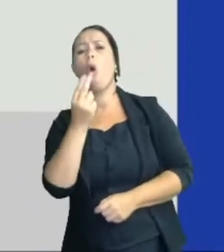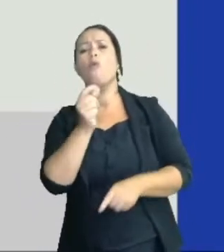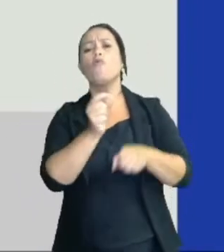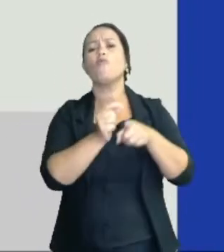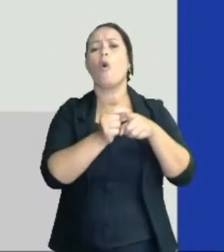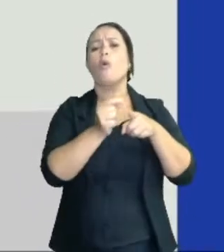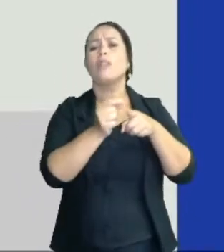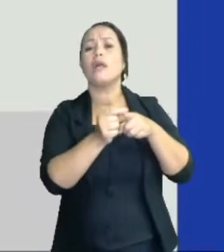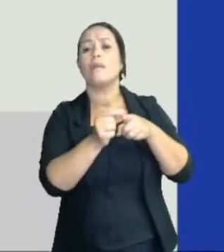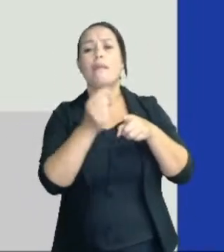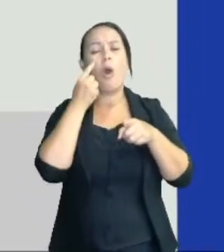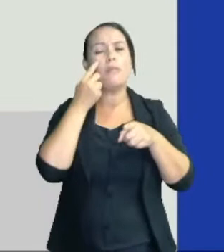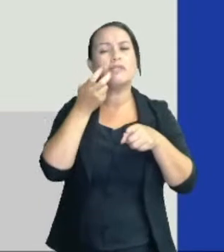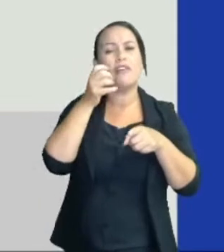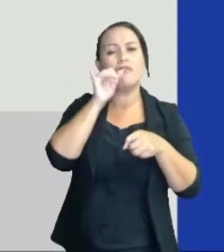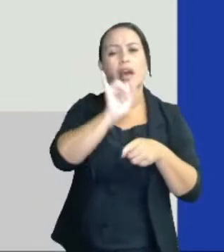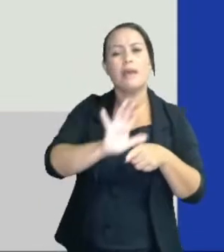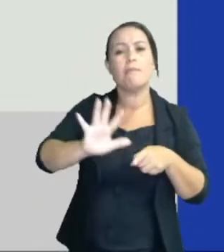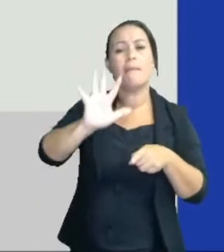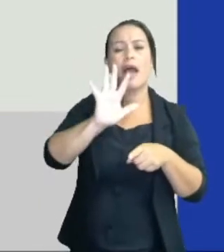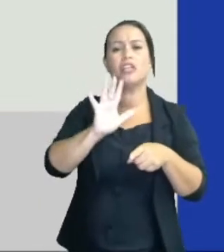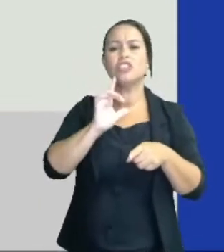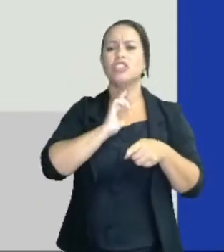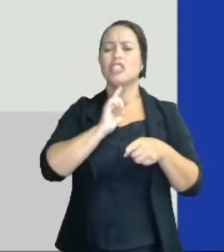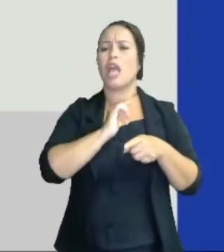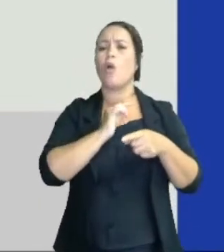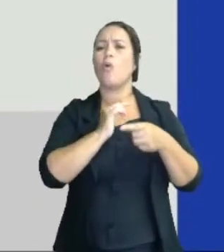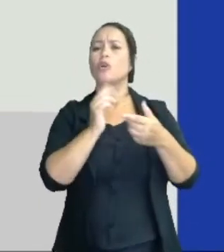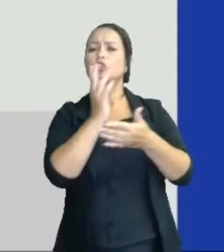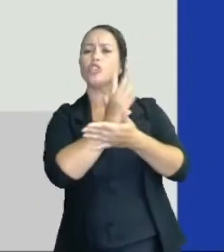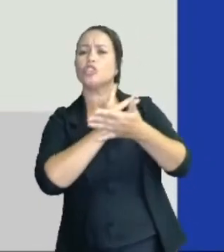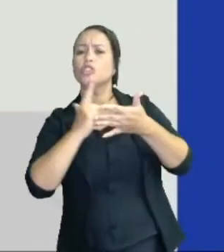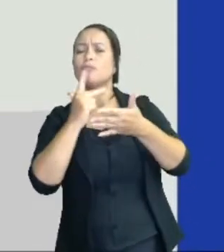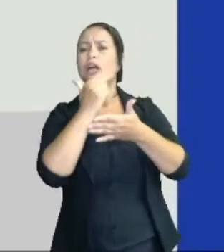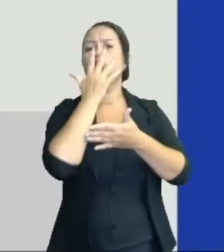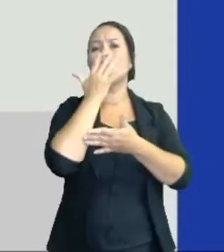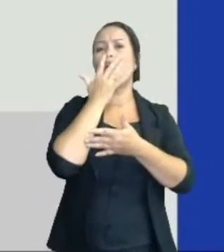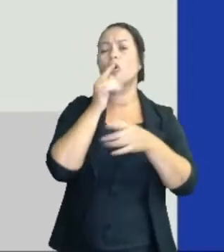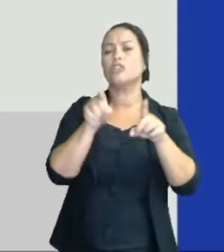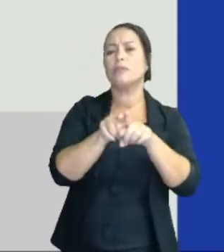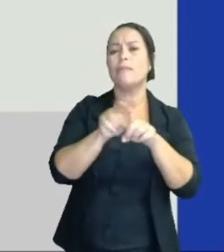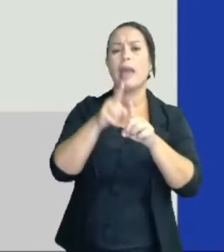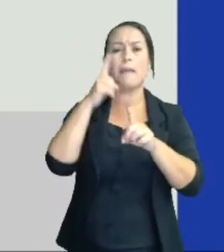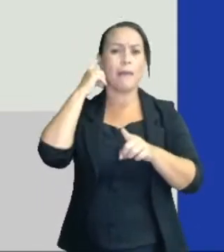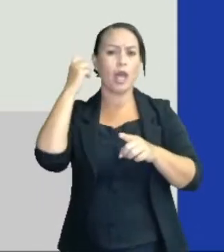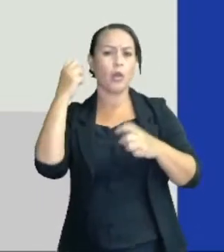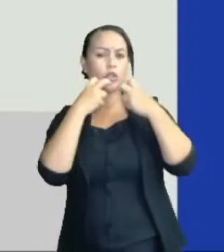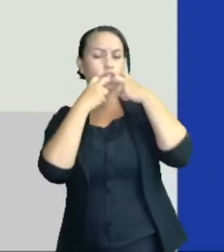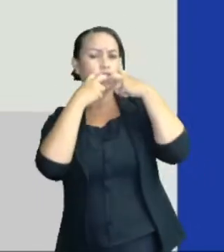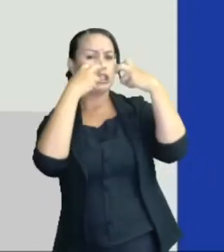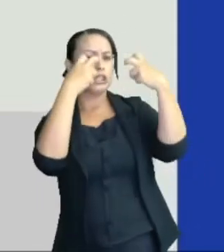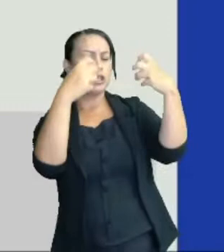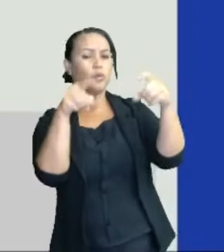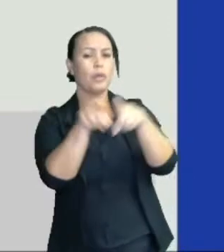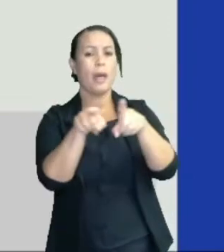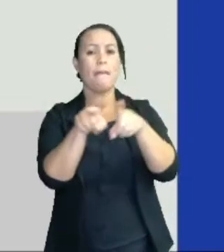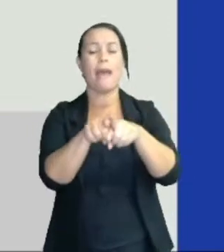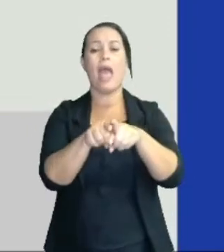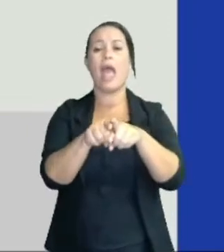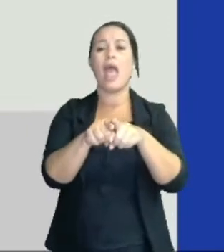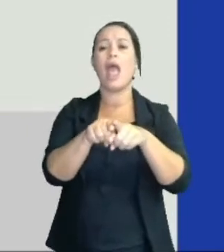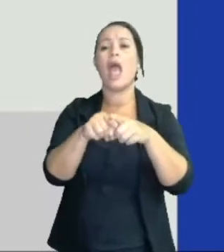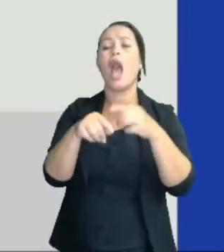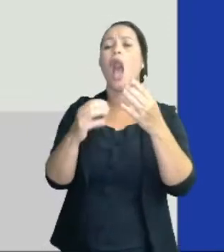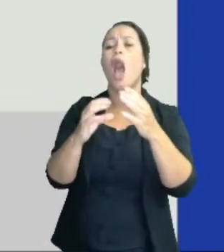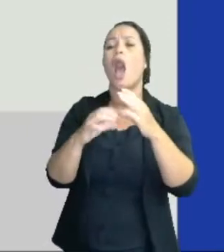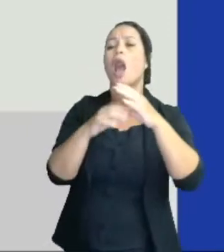recurso visual, formas, linhas e cores. Ruídos, gritos, canto de